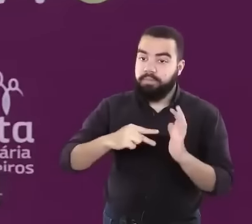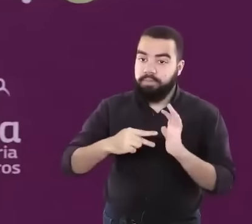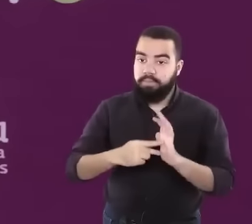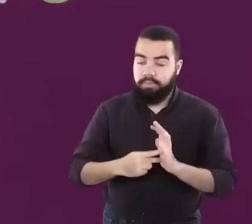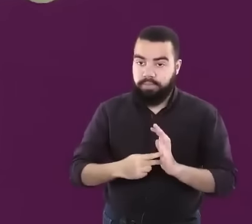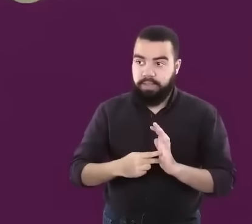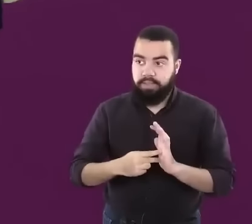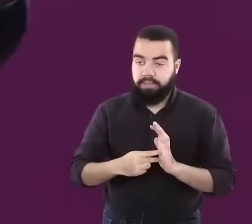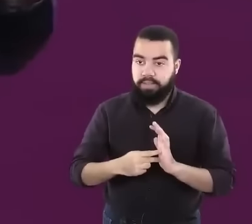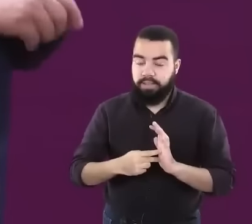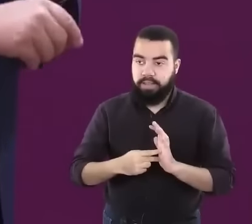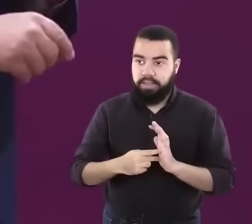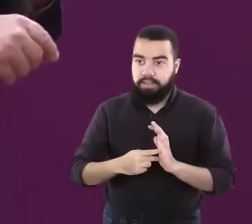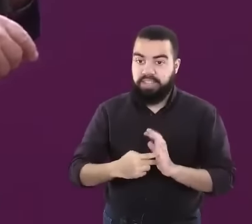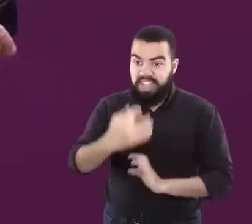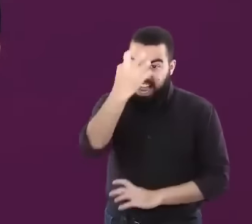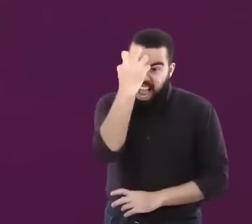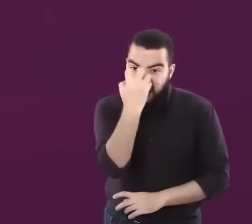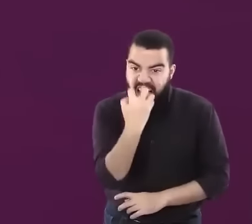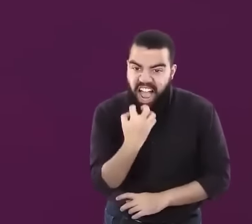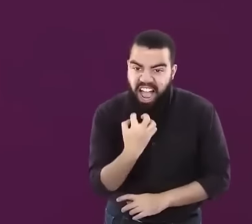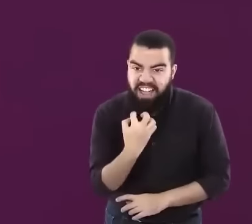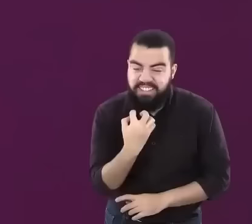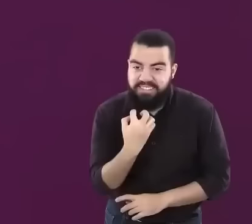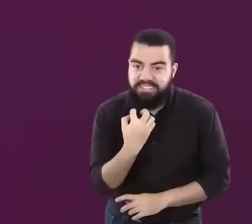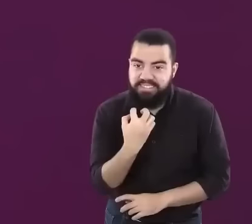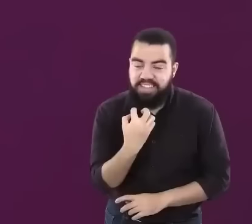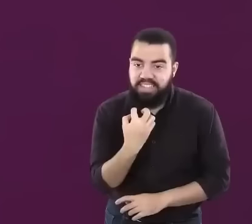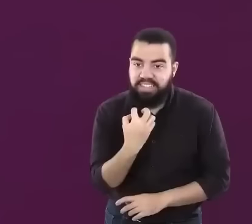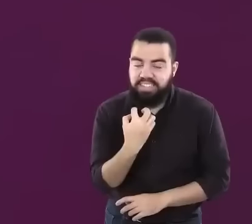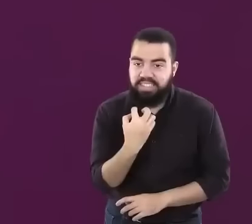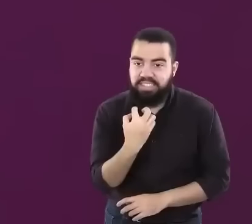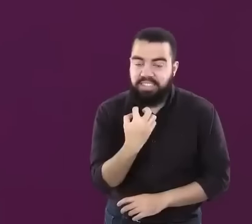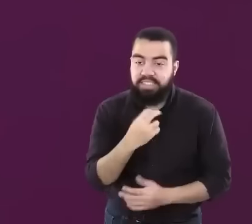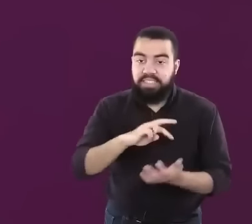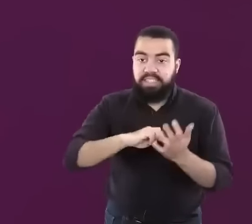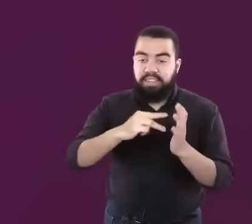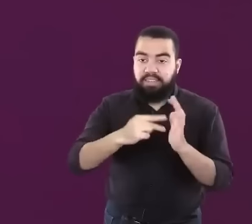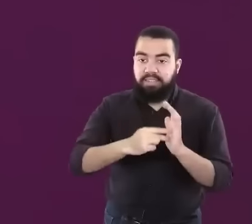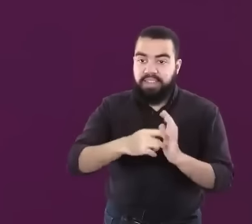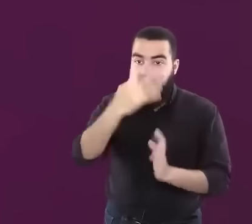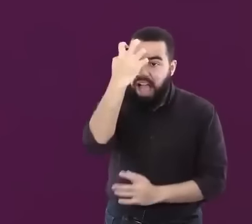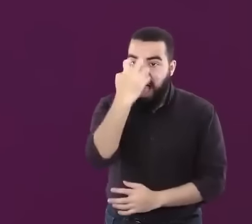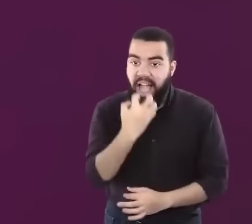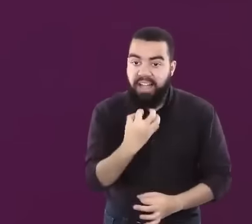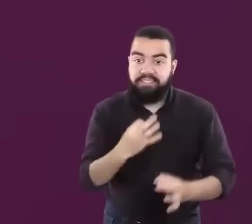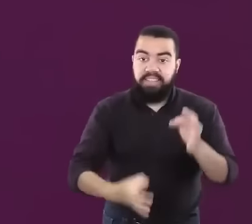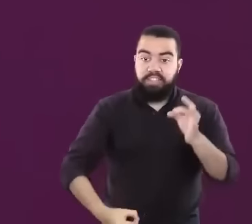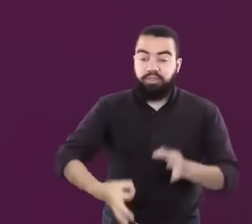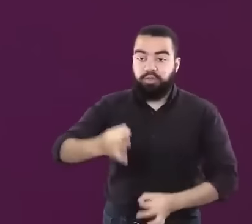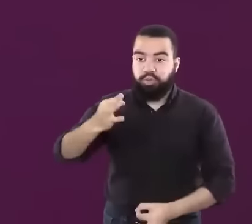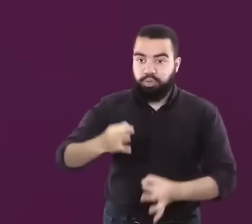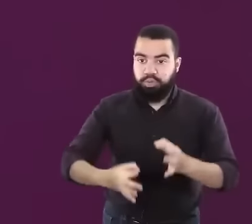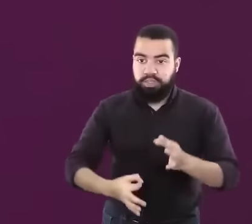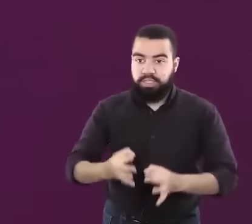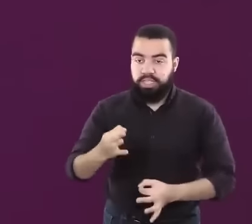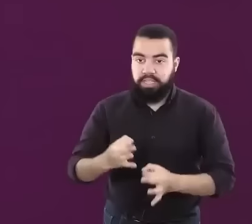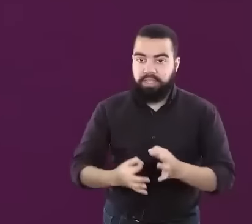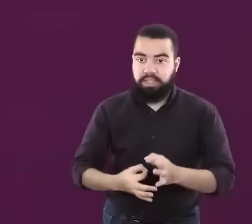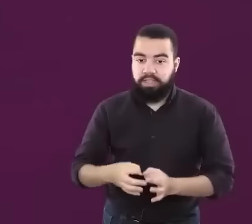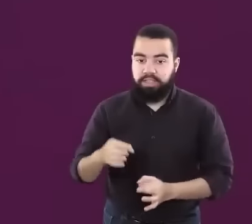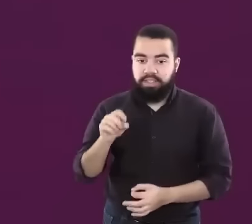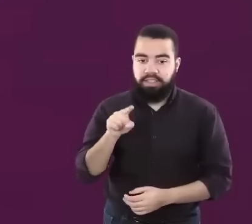irritação de Ira está relacionada à aquela Ira justa é quando você fica